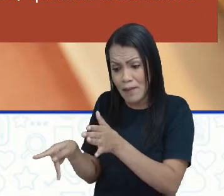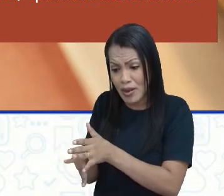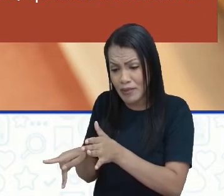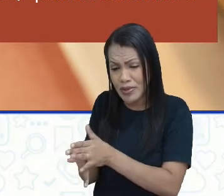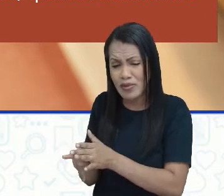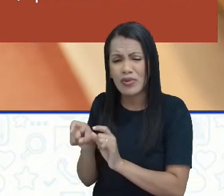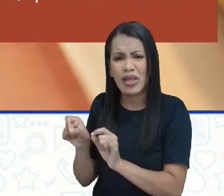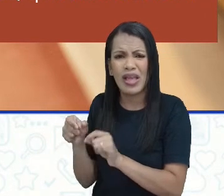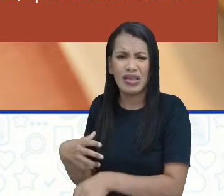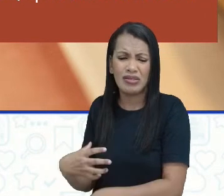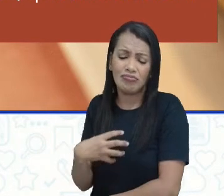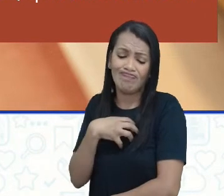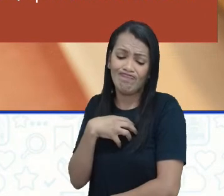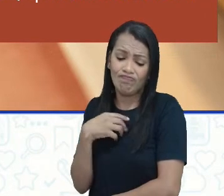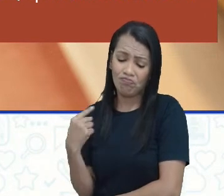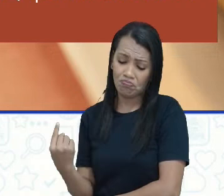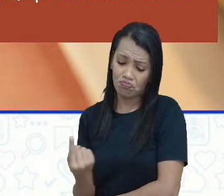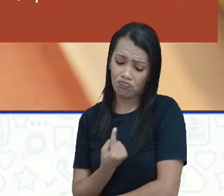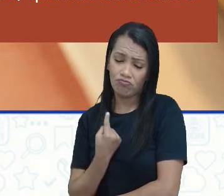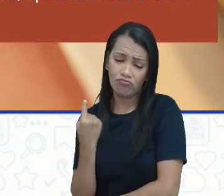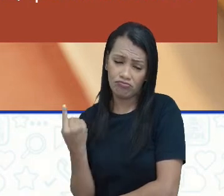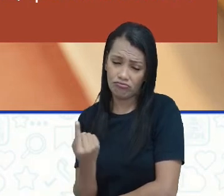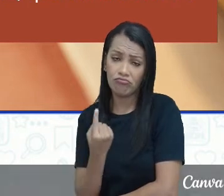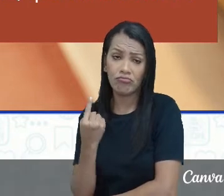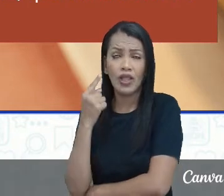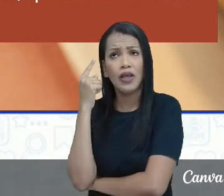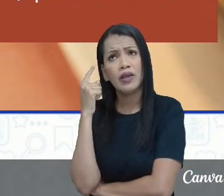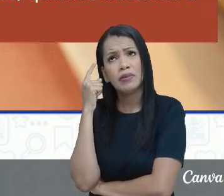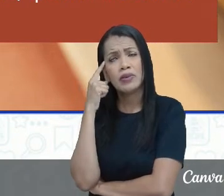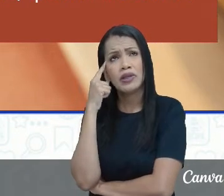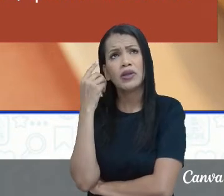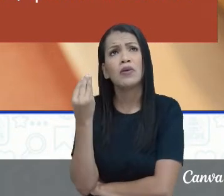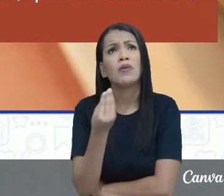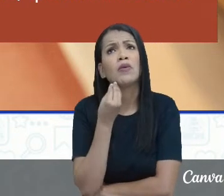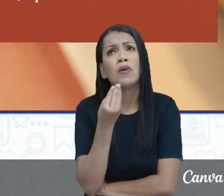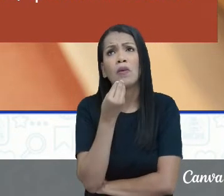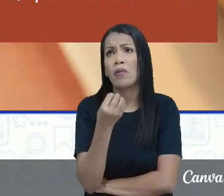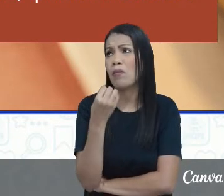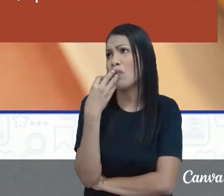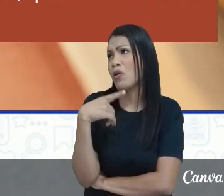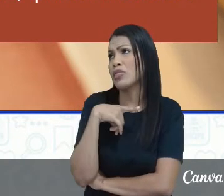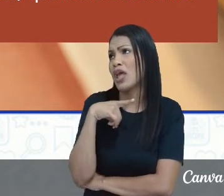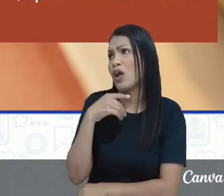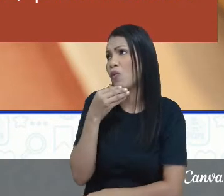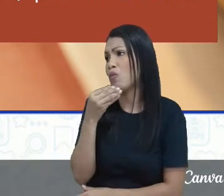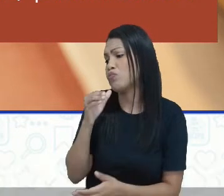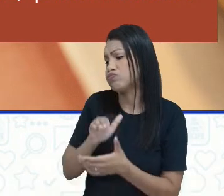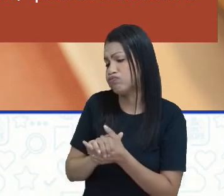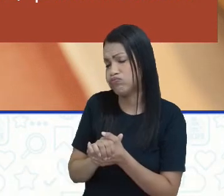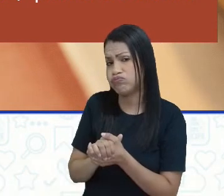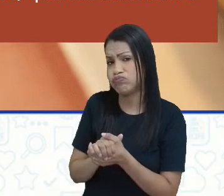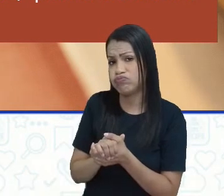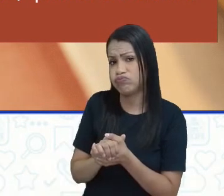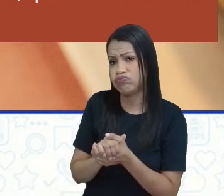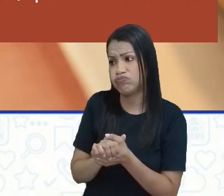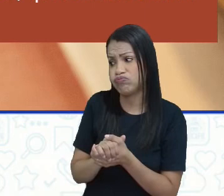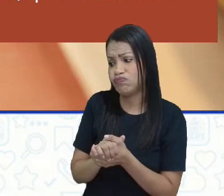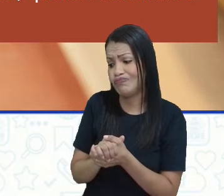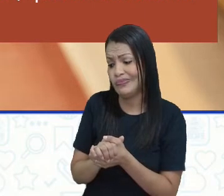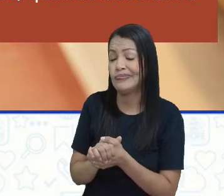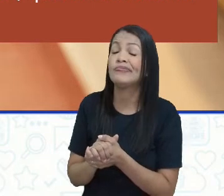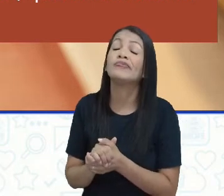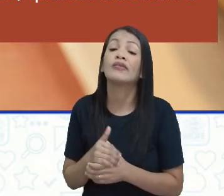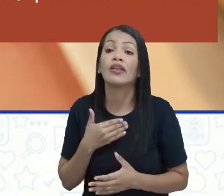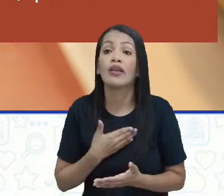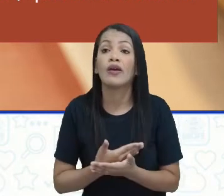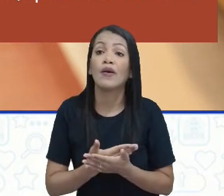sozinha. E pela primeira vez, pensou como seria bom ter um marido do lado dela. Então, aqui a gente tem o começo do